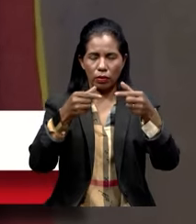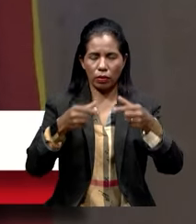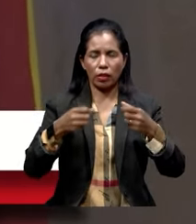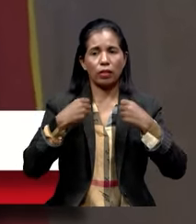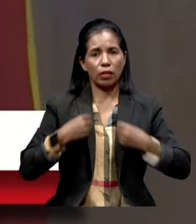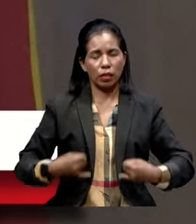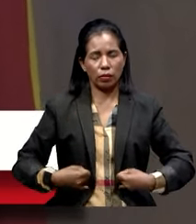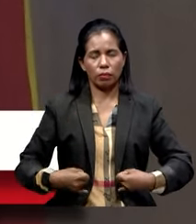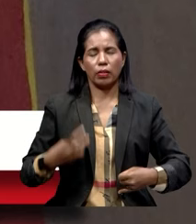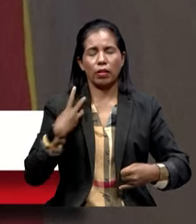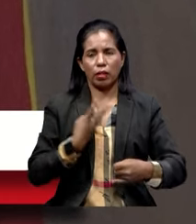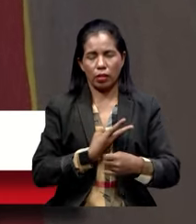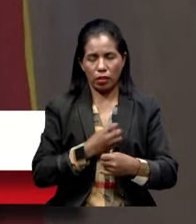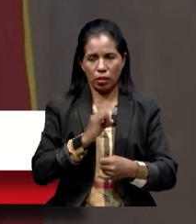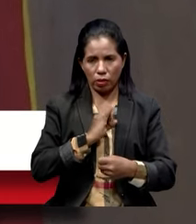anunciada.